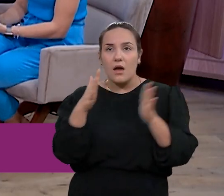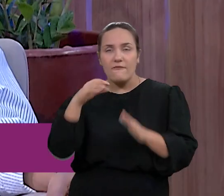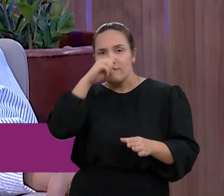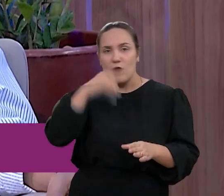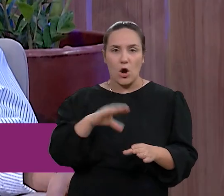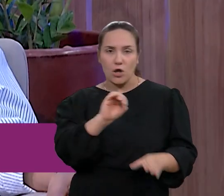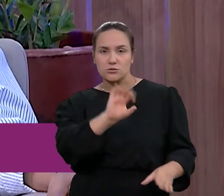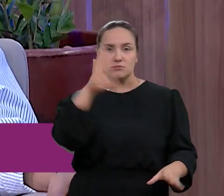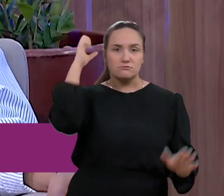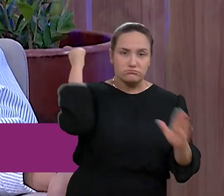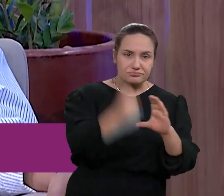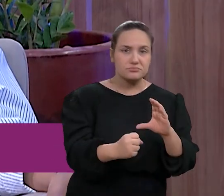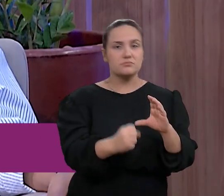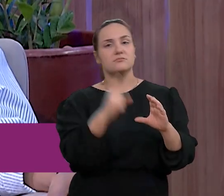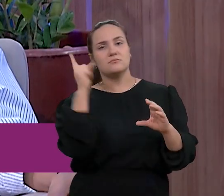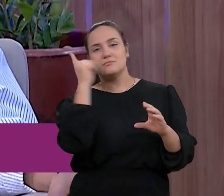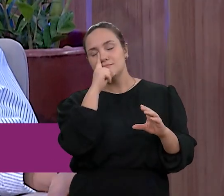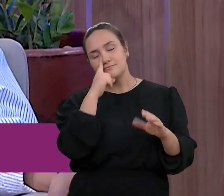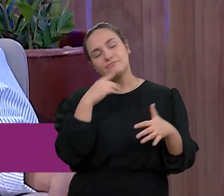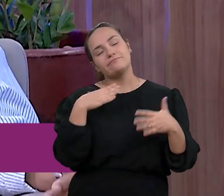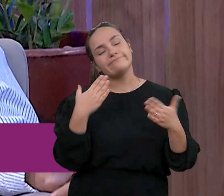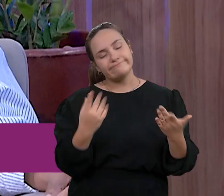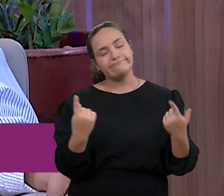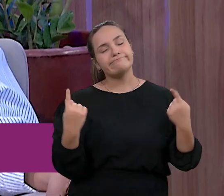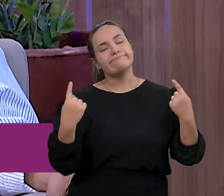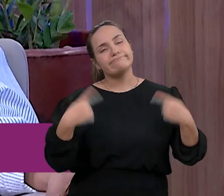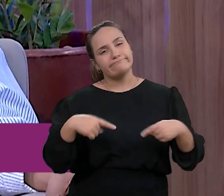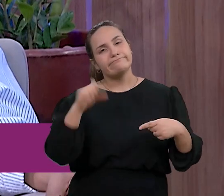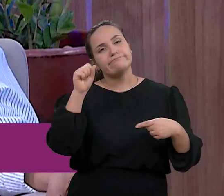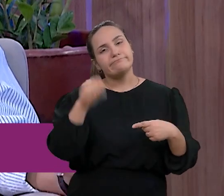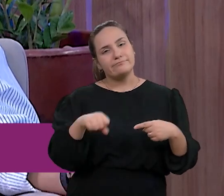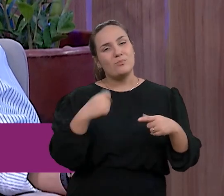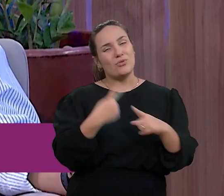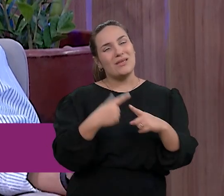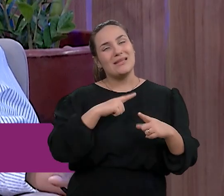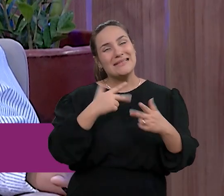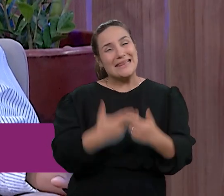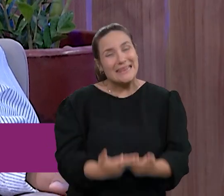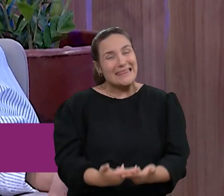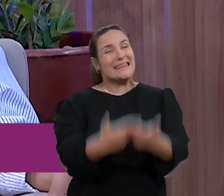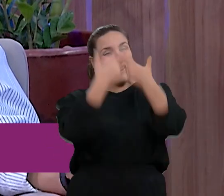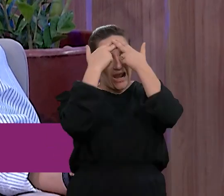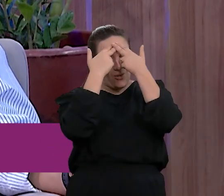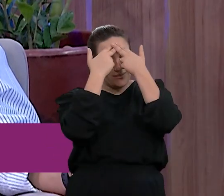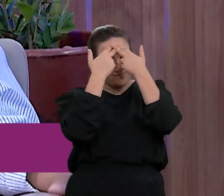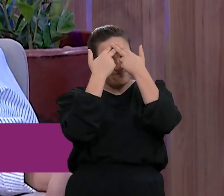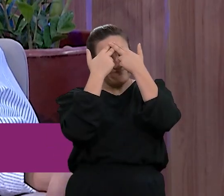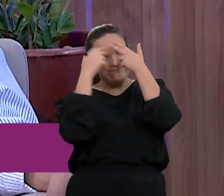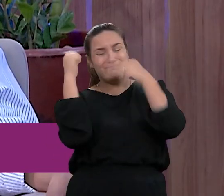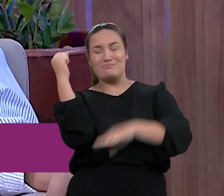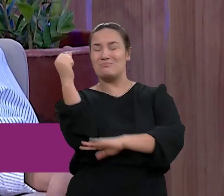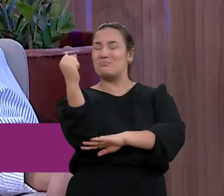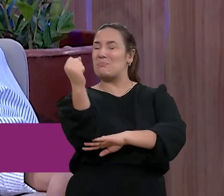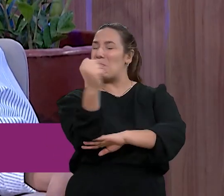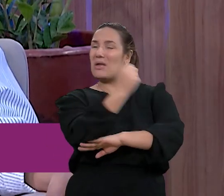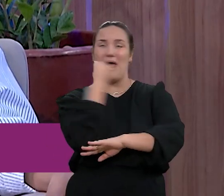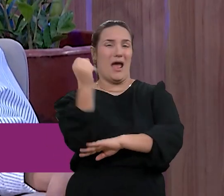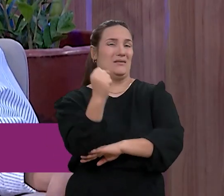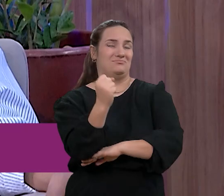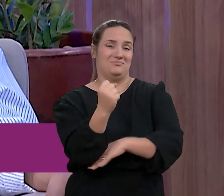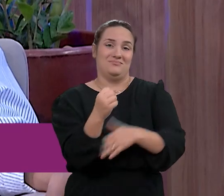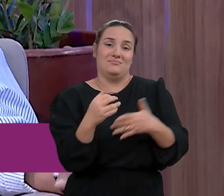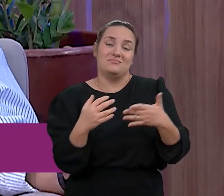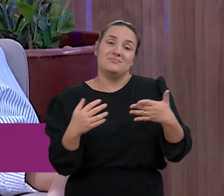né Eh então aí você tem o fio que é de um trauma eh muito grande dessa criança desse